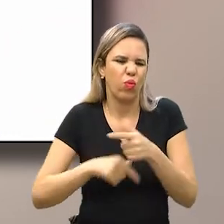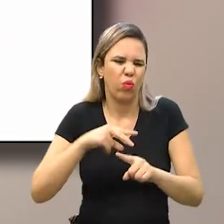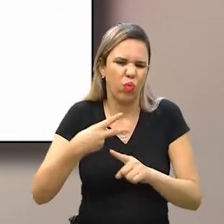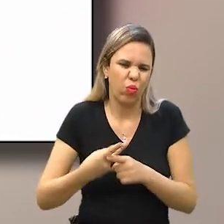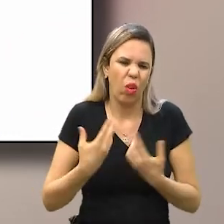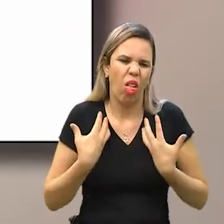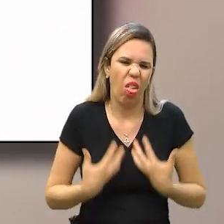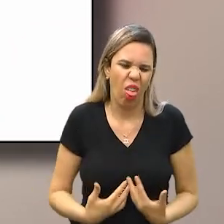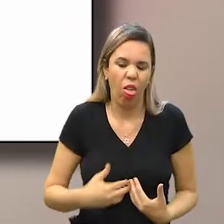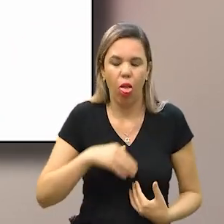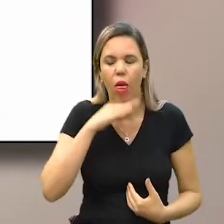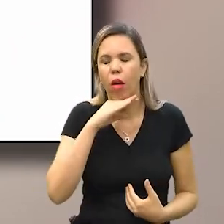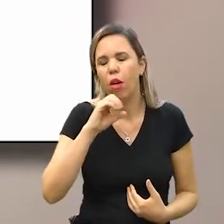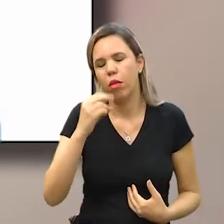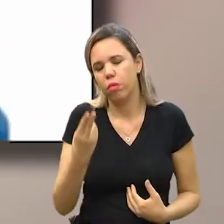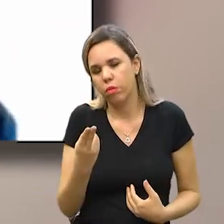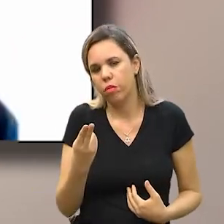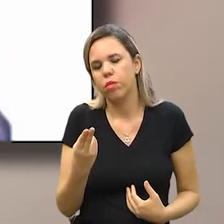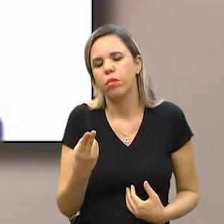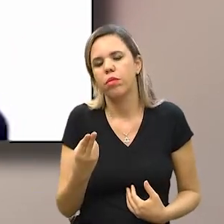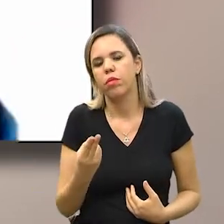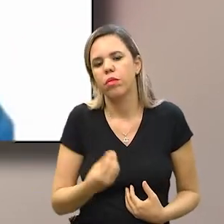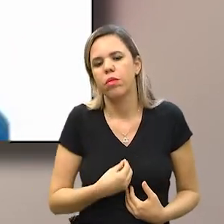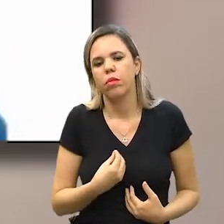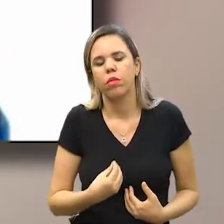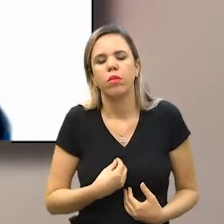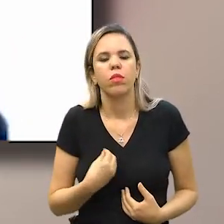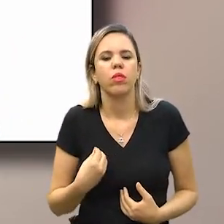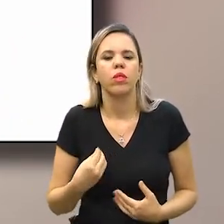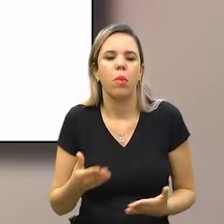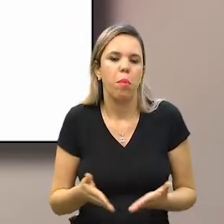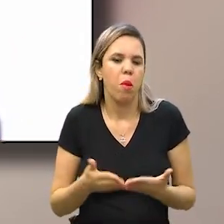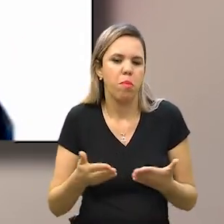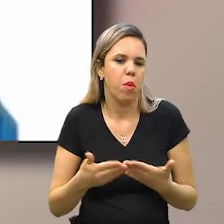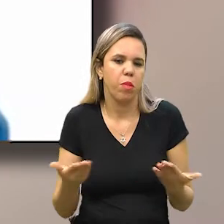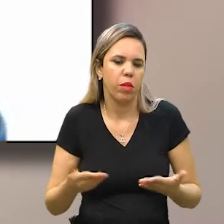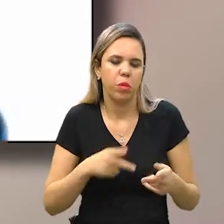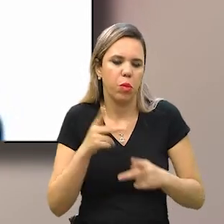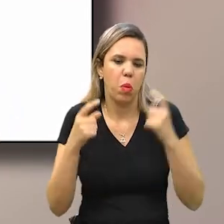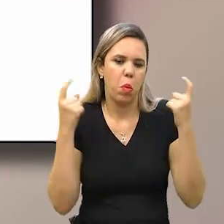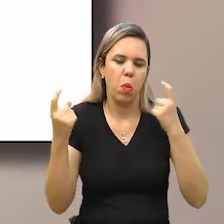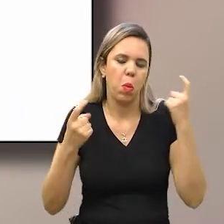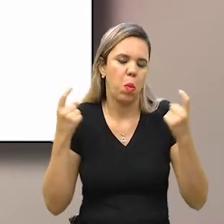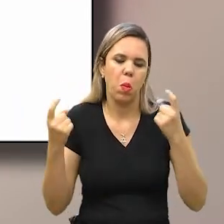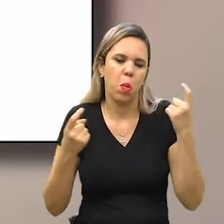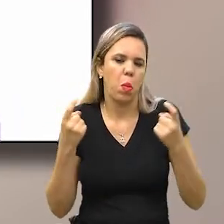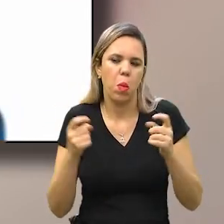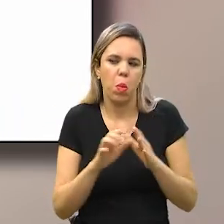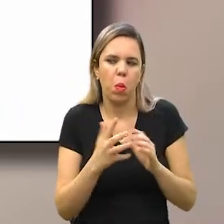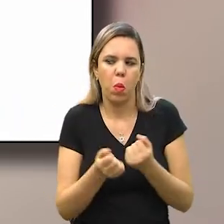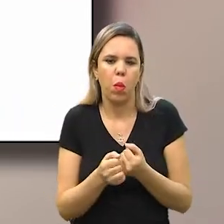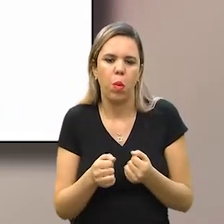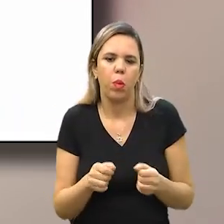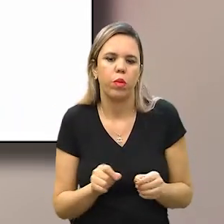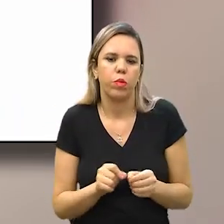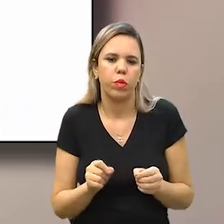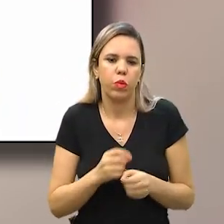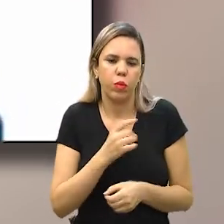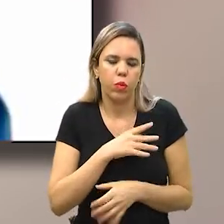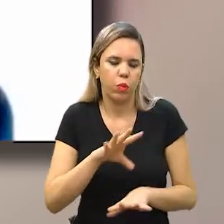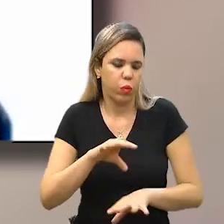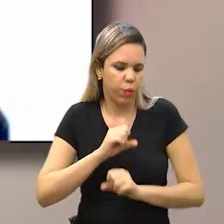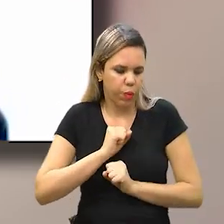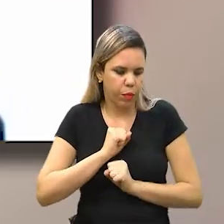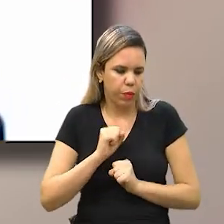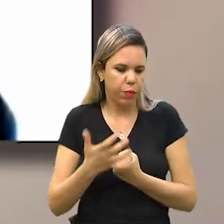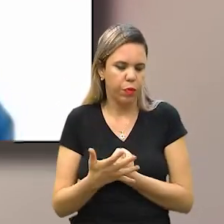trabalho excessiva, ou a própria condição social hoje em dia, preocupação com a pandemia, medo